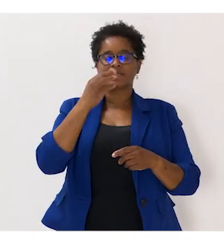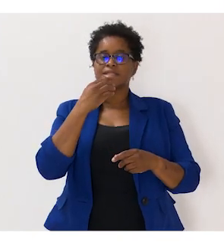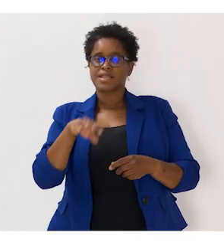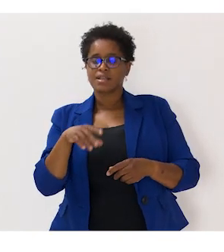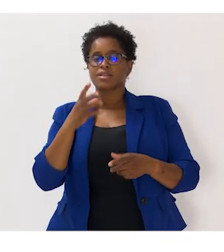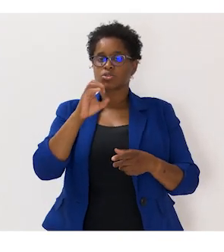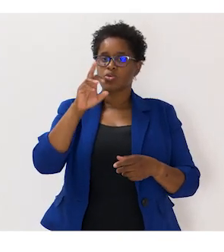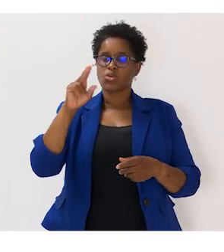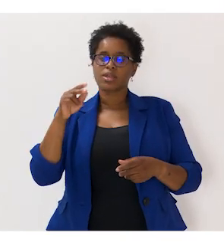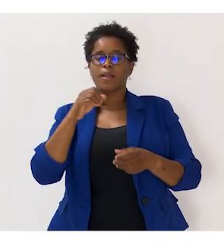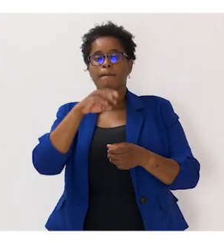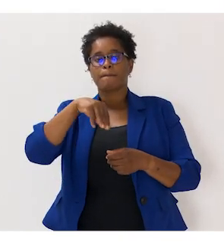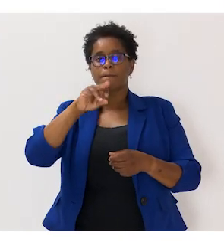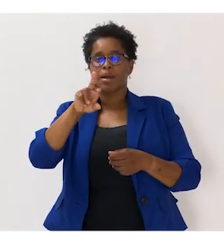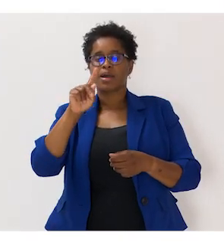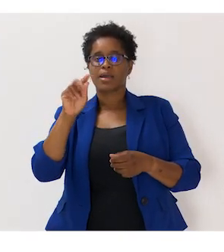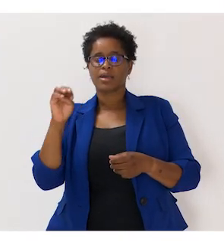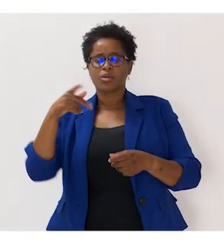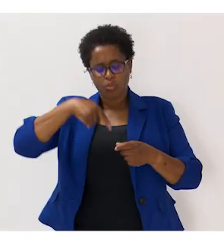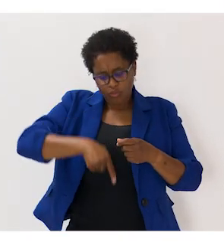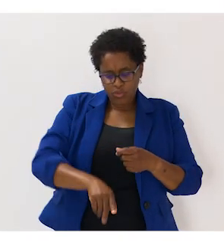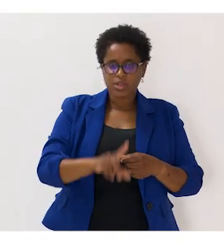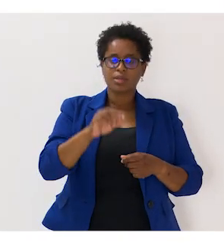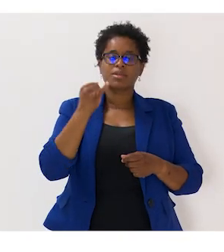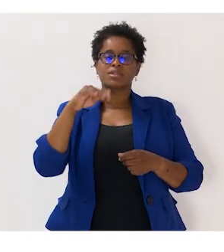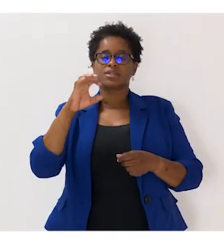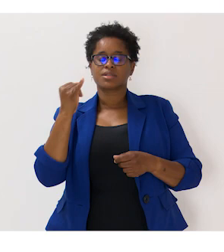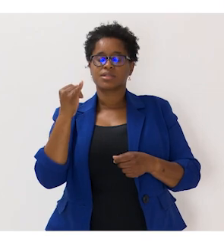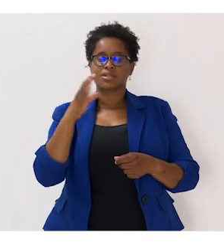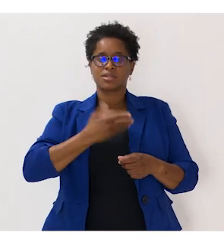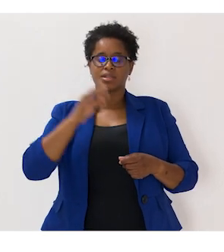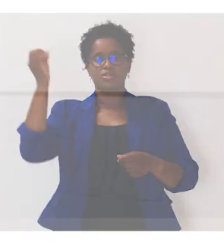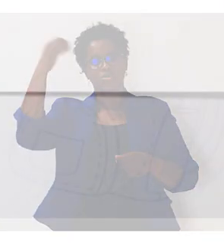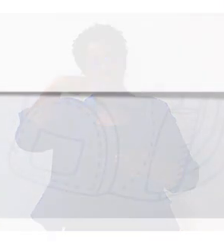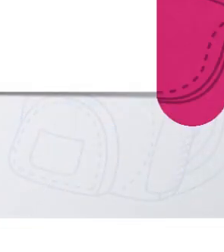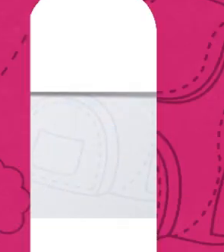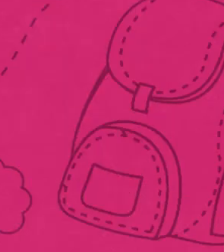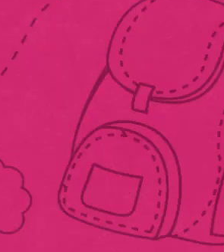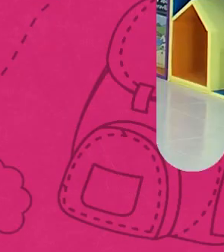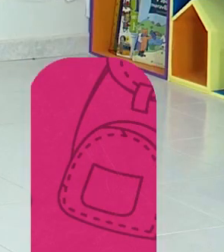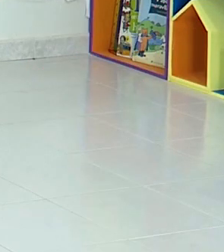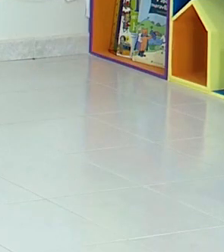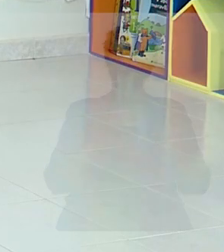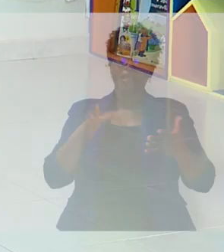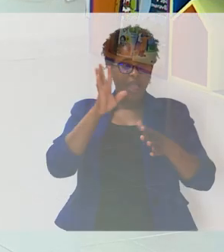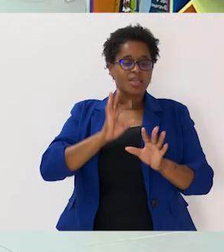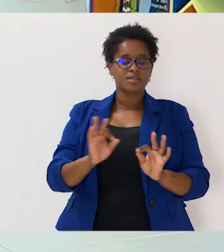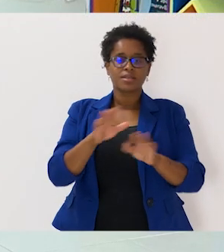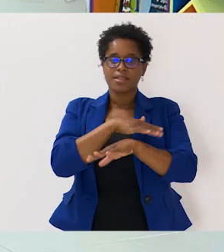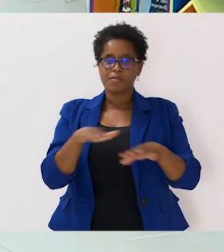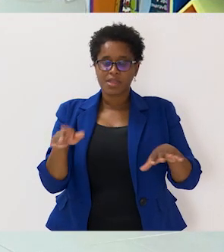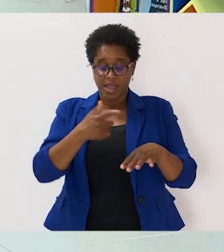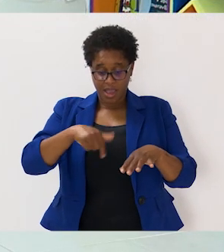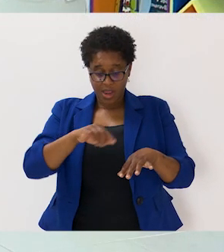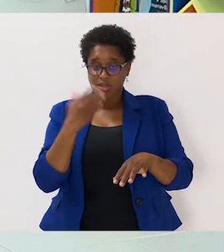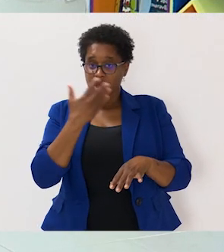salinidade, das correntes, das marés, profundidade e incidência de luz. E assim terminamos a nossa